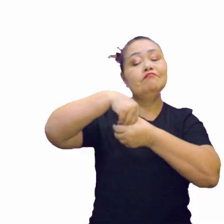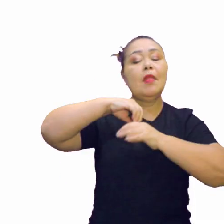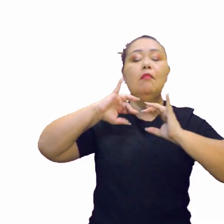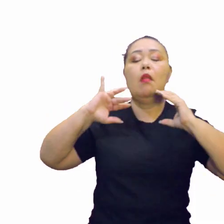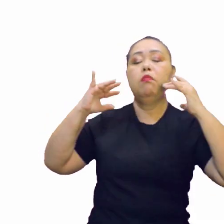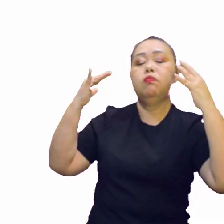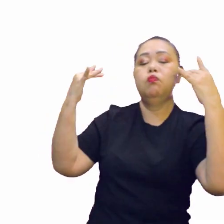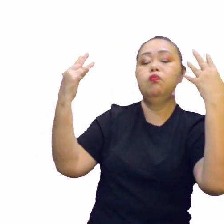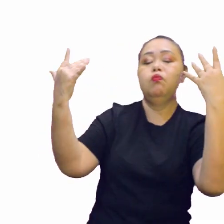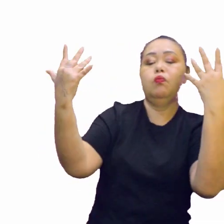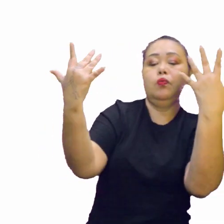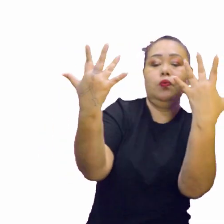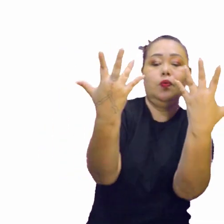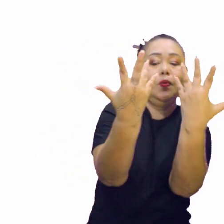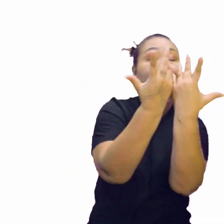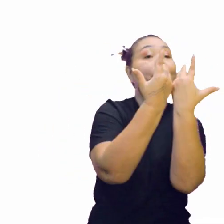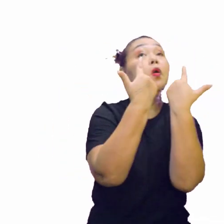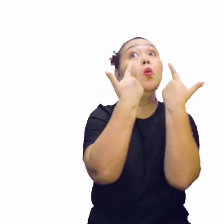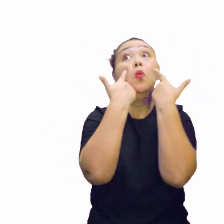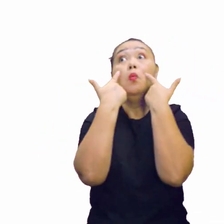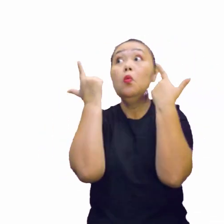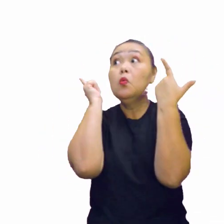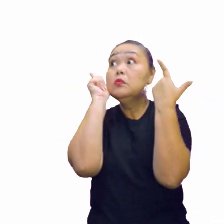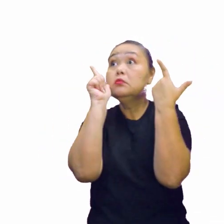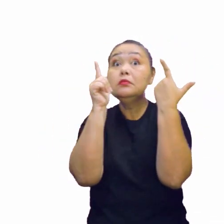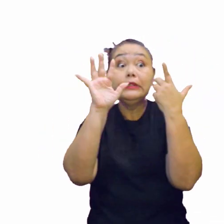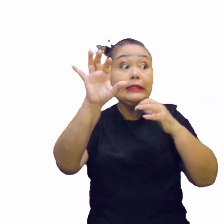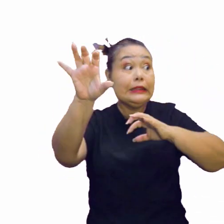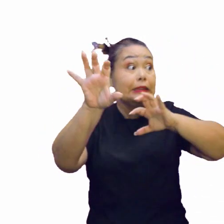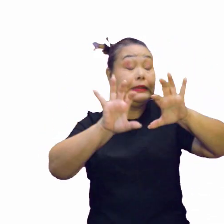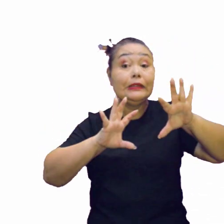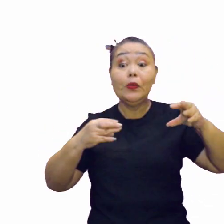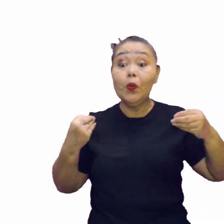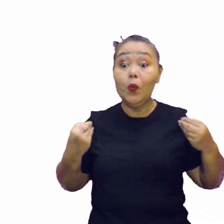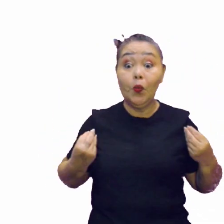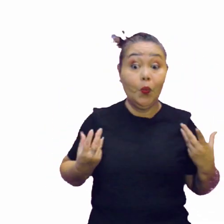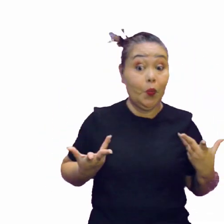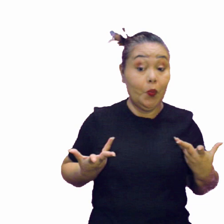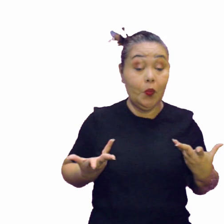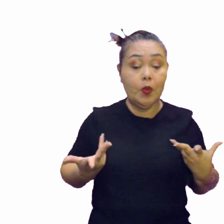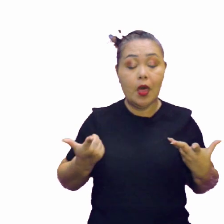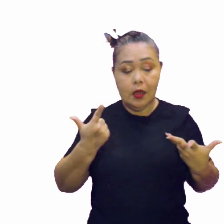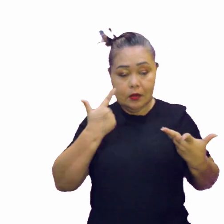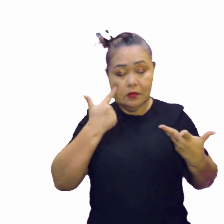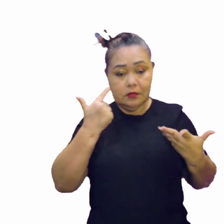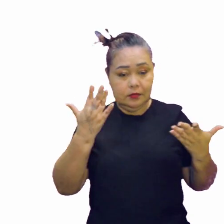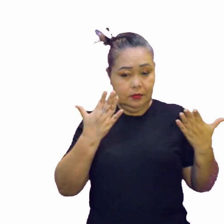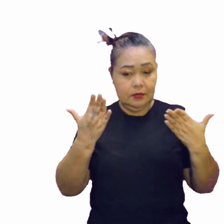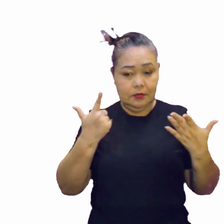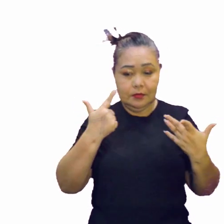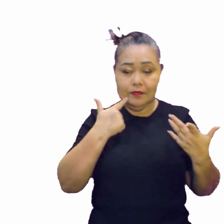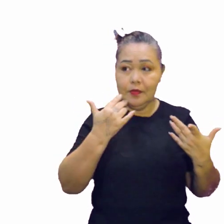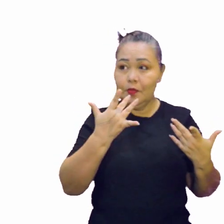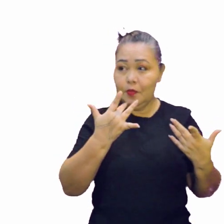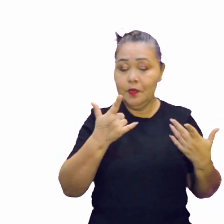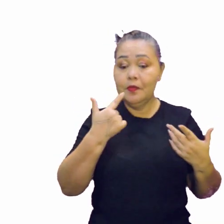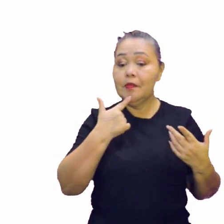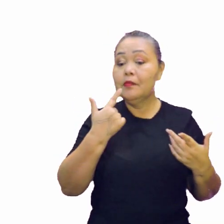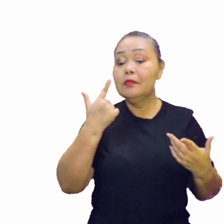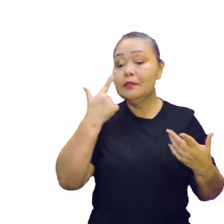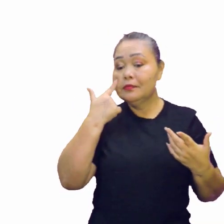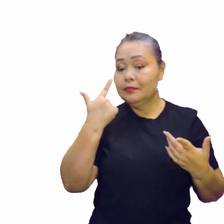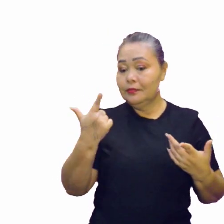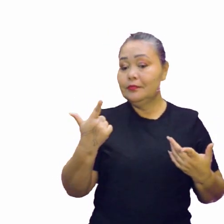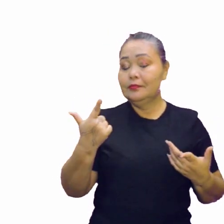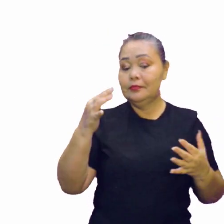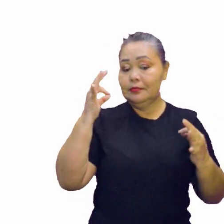Professor, como é que eu consigo ver isso? Ó, eu vou fazer aqui um parâmetro, tá? Deixa eu pegar uma cor que dá para a gente enxergar direitinho, ó.